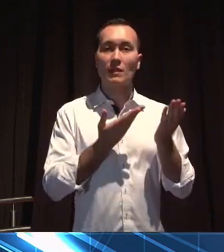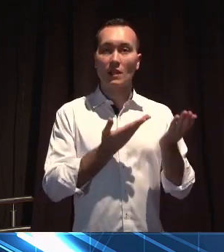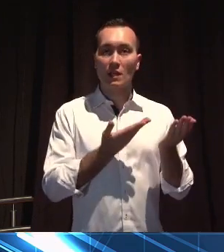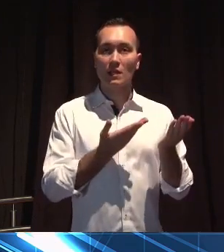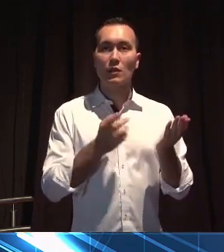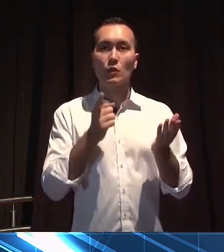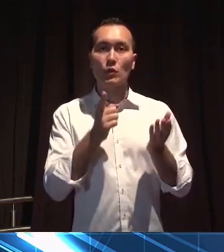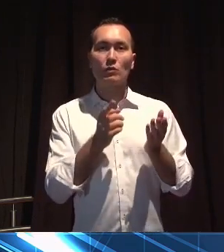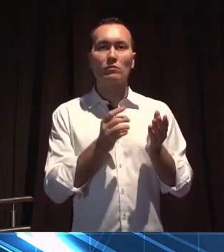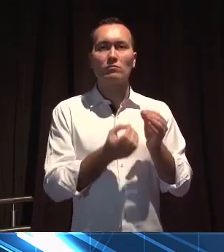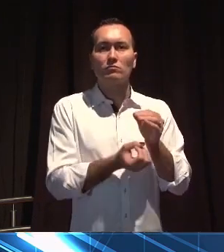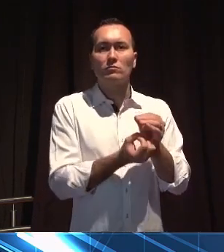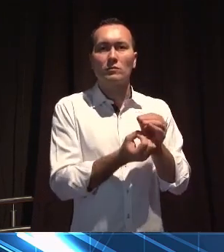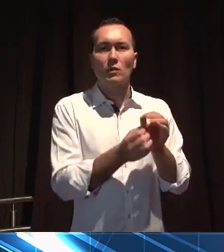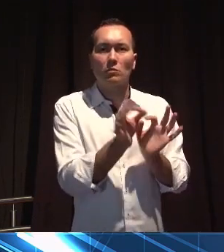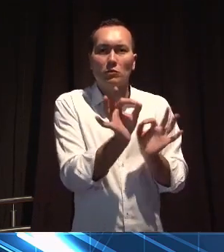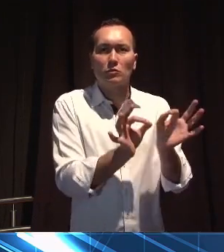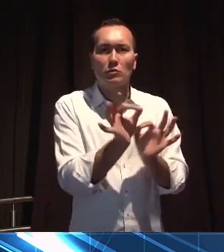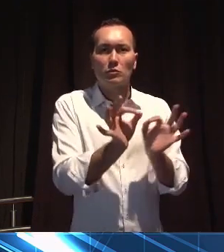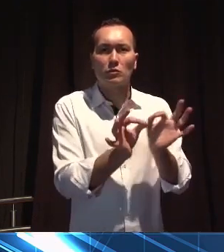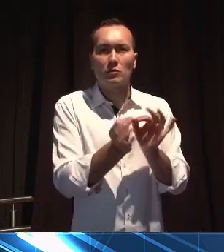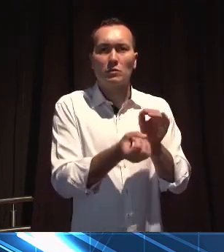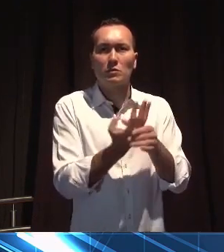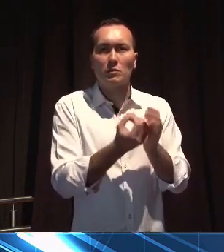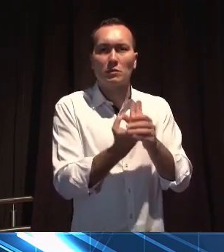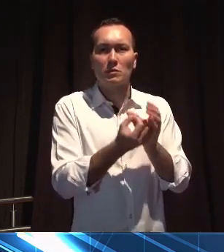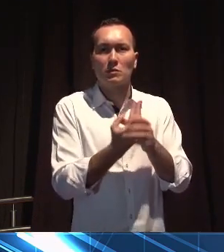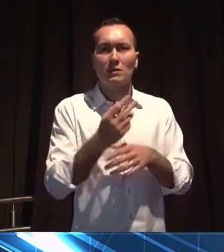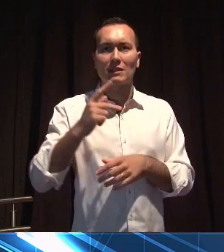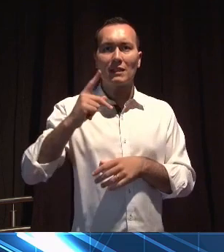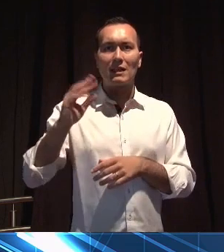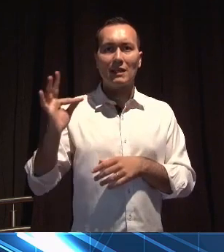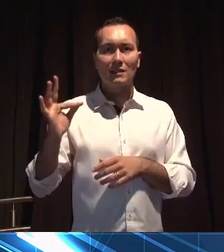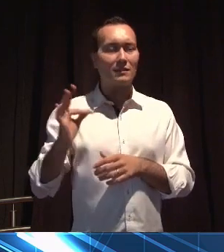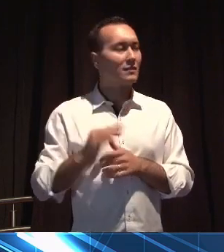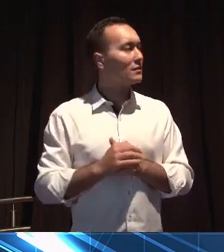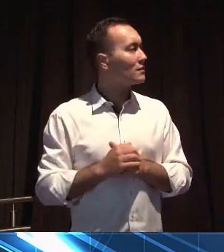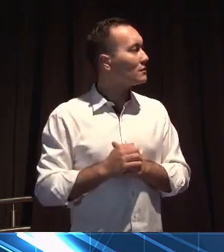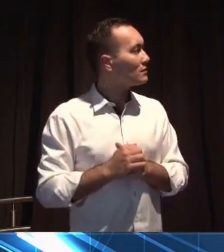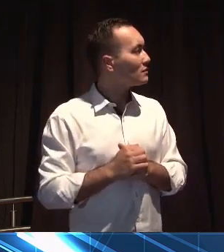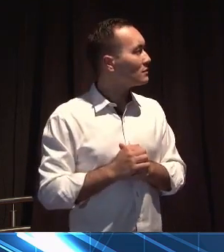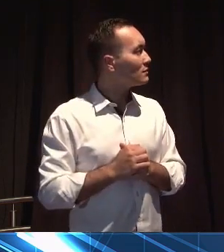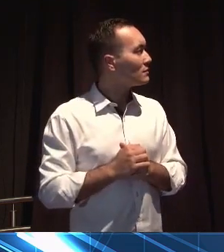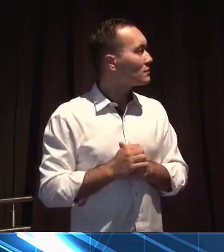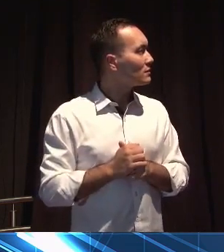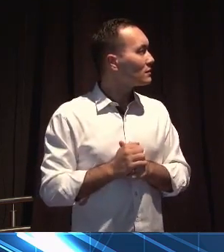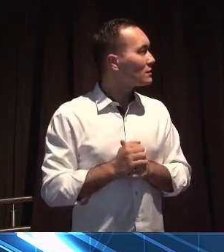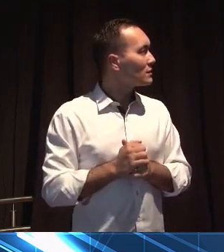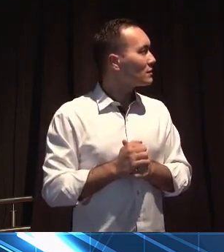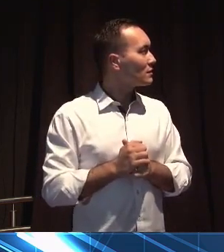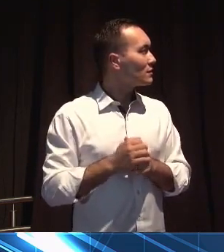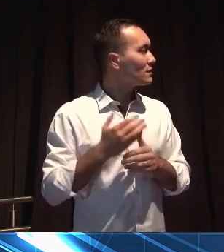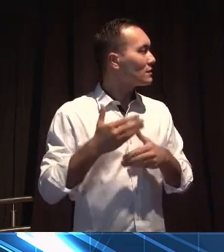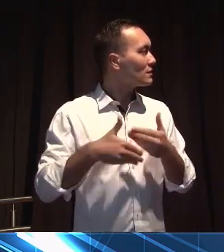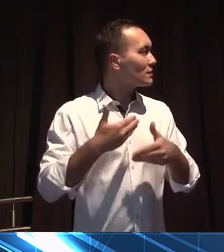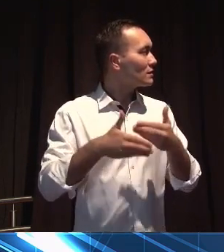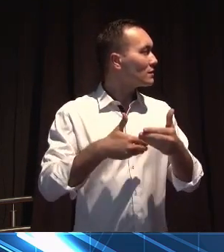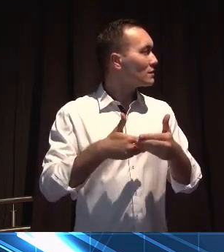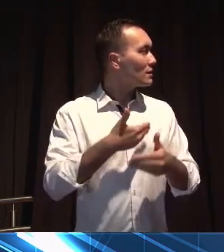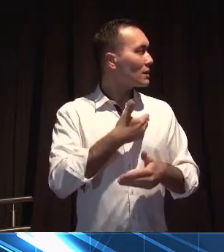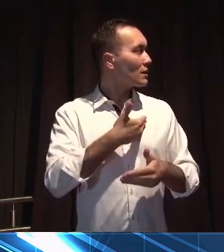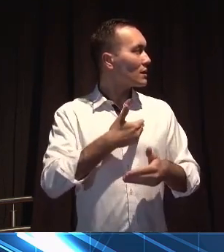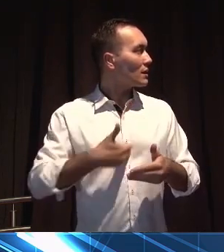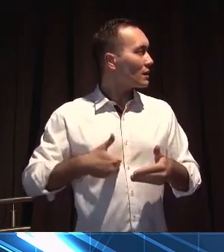PDF com i text que tem um método gera que recebe book não retorna nada é void e na verdade tem um efeito colateral que é criar um arquivo